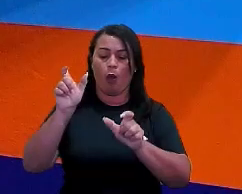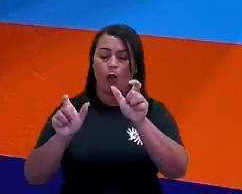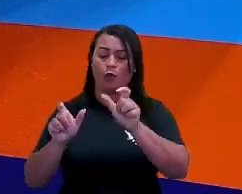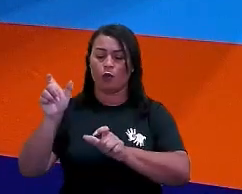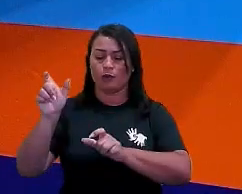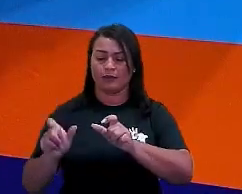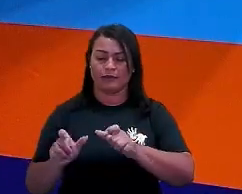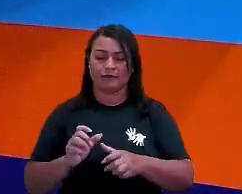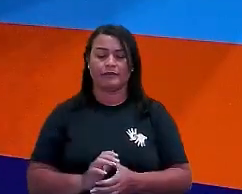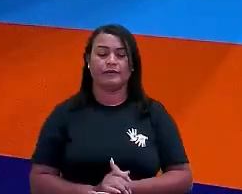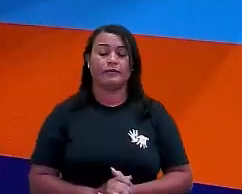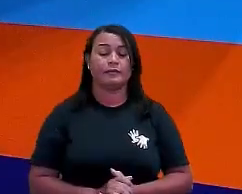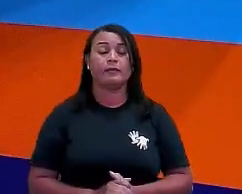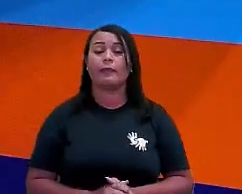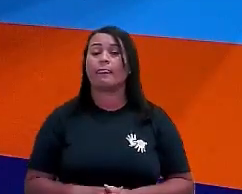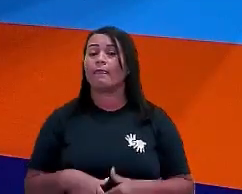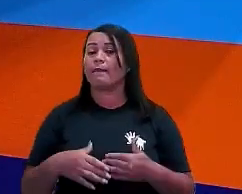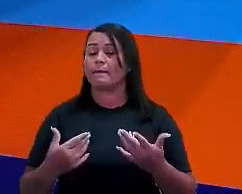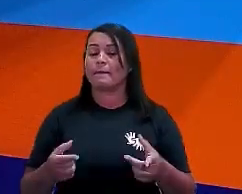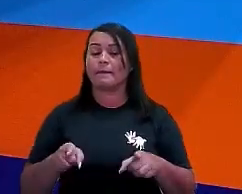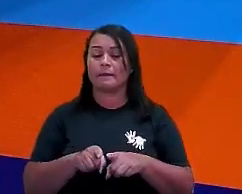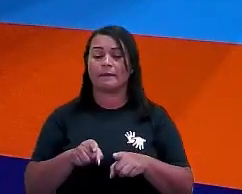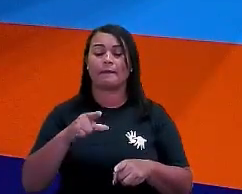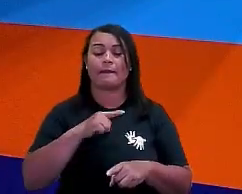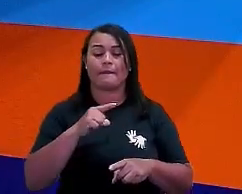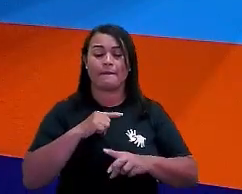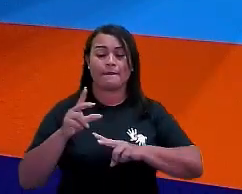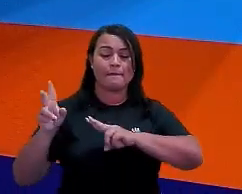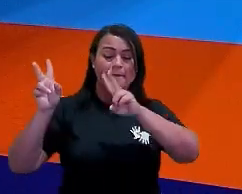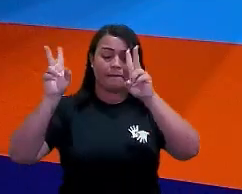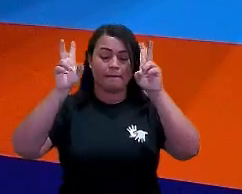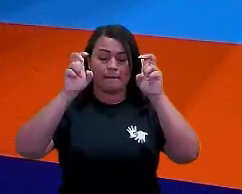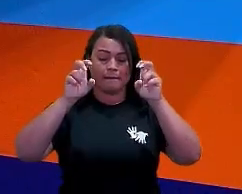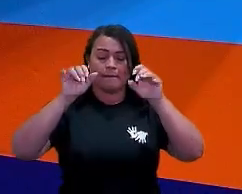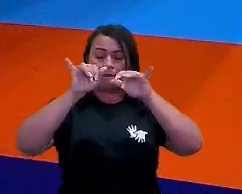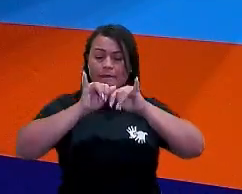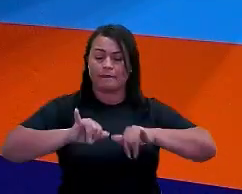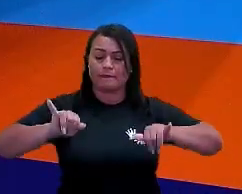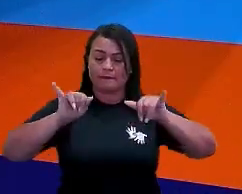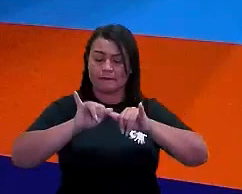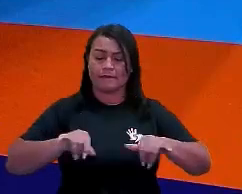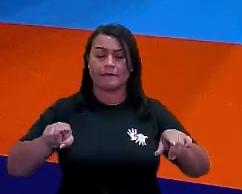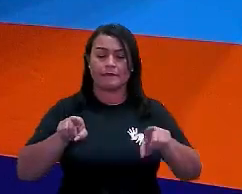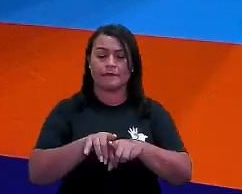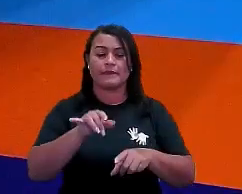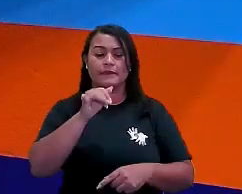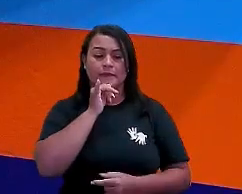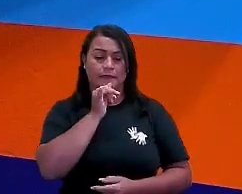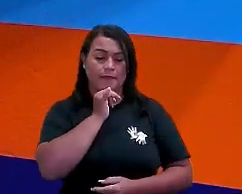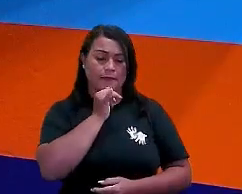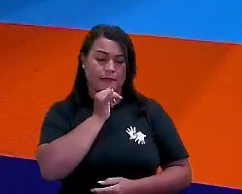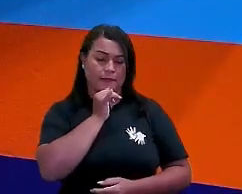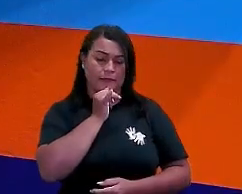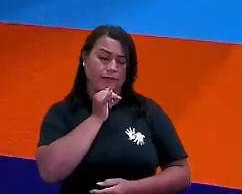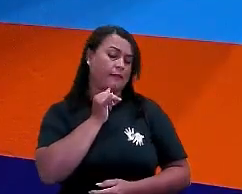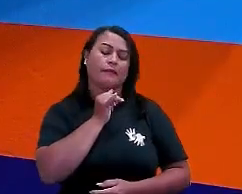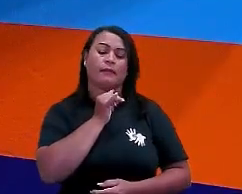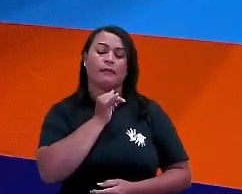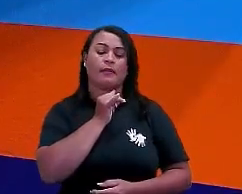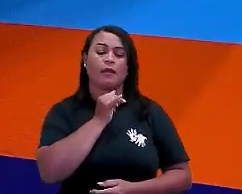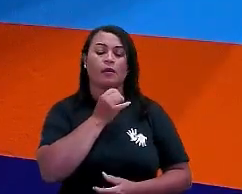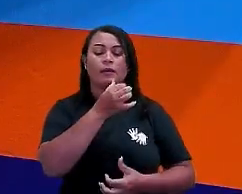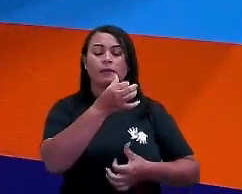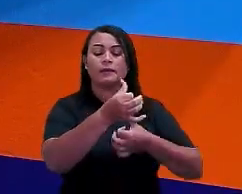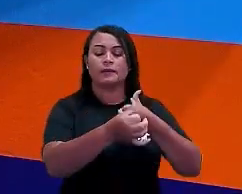desse aqui. E aí ele também vai ter título e tem as outras informações, como, por exemplo, os